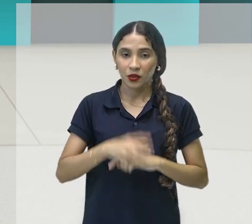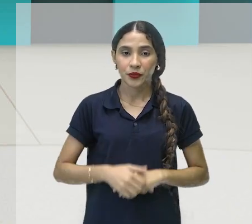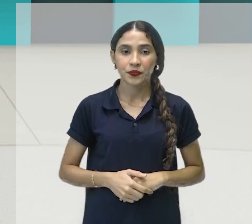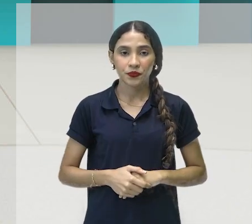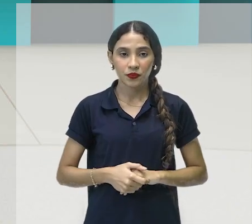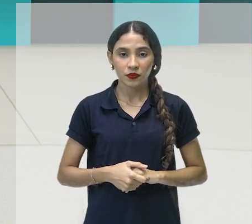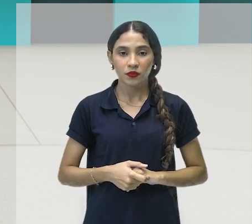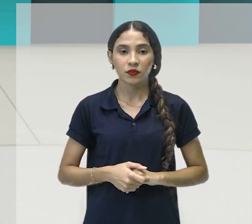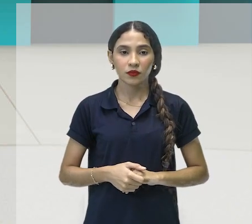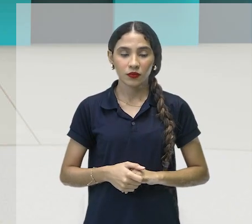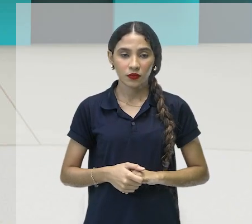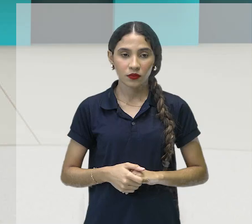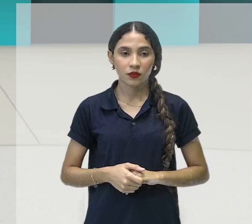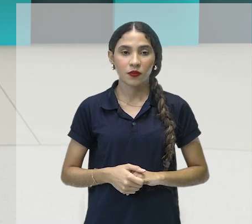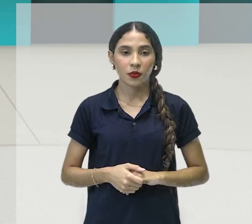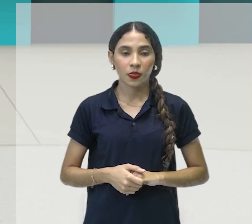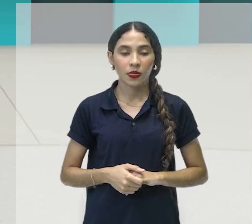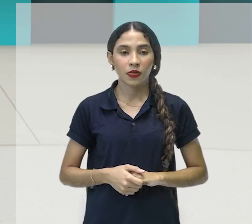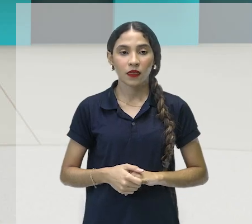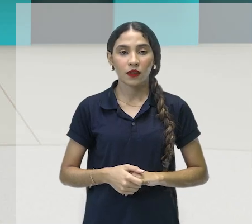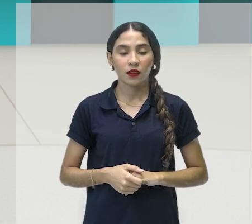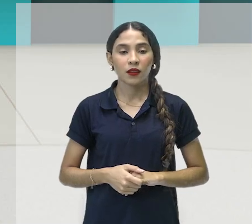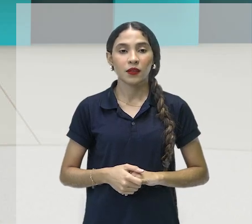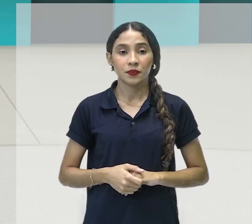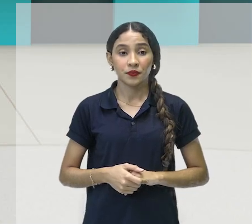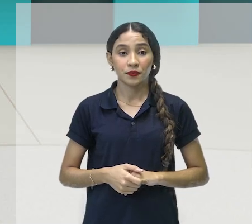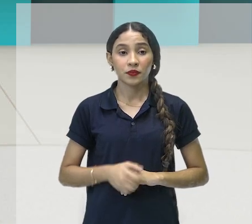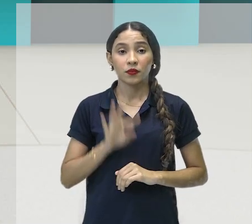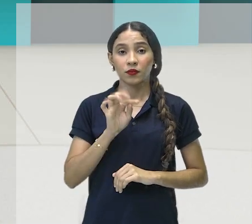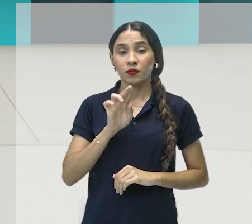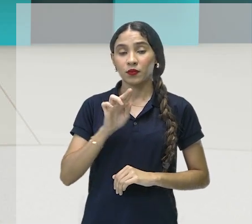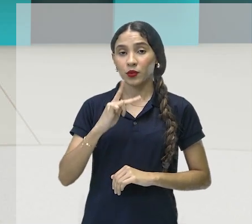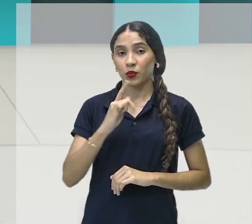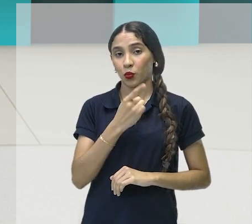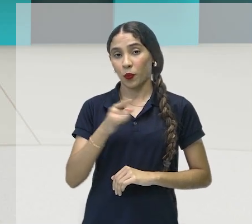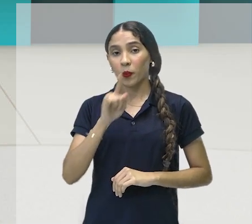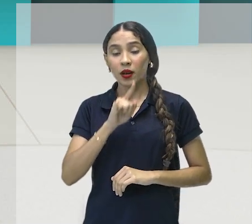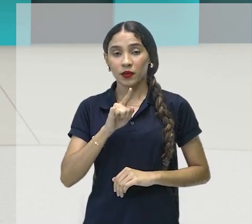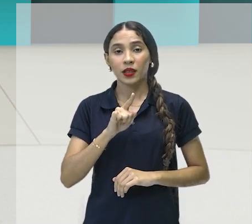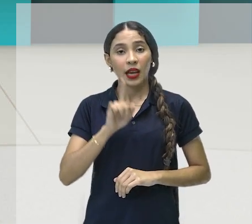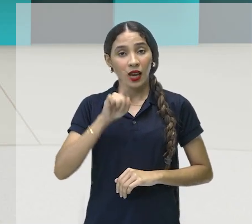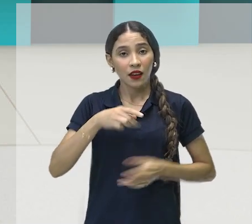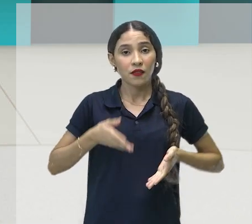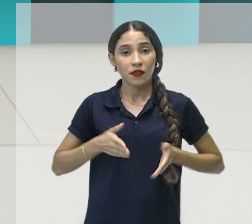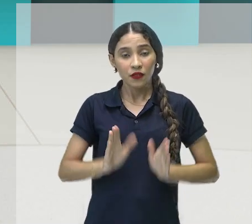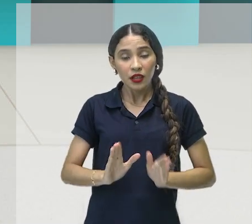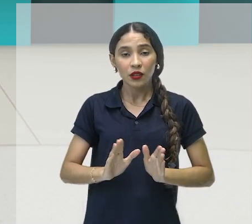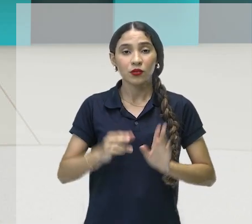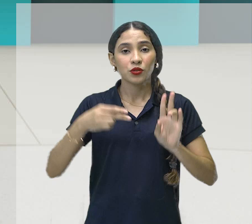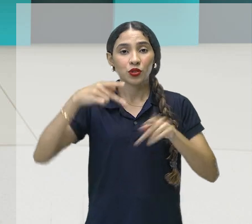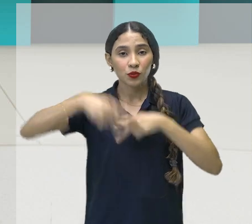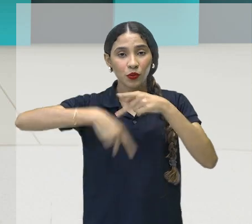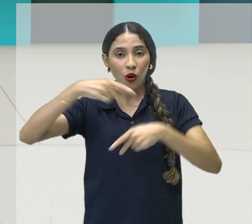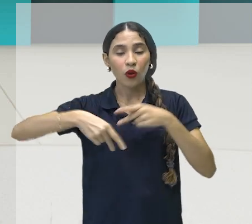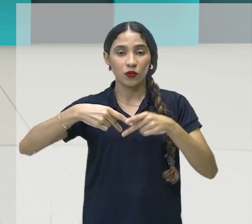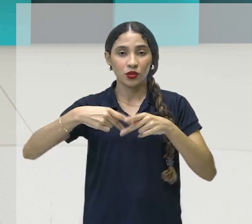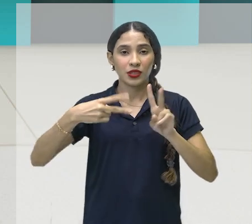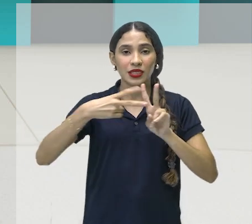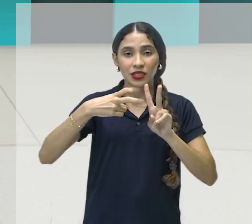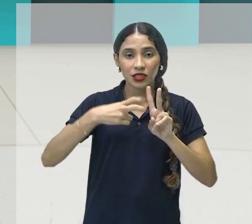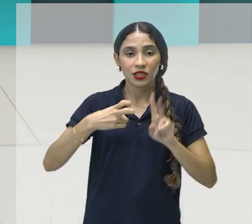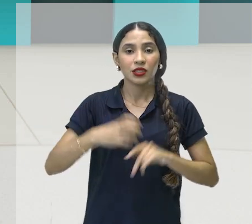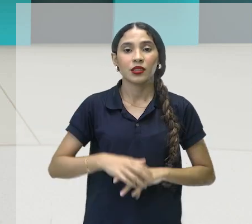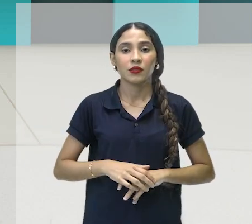e preservação. Bem, o Tupã, que nós falamos antes, ele é filho de